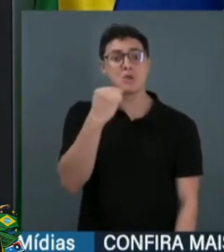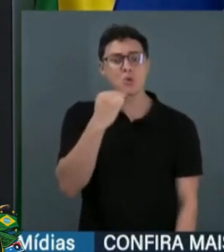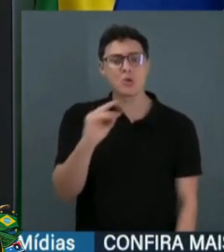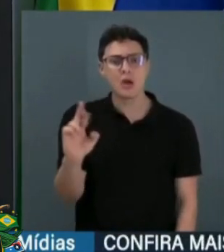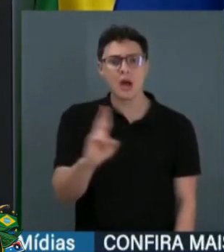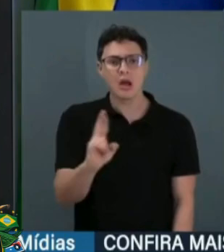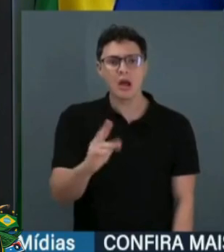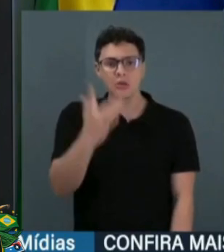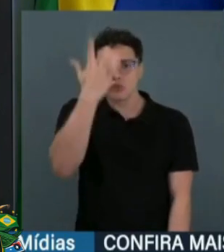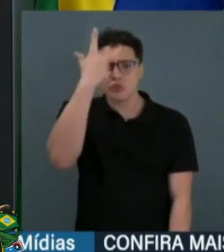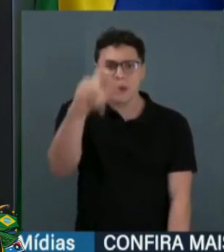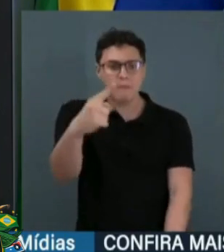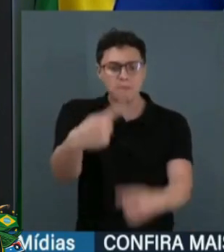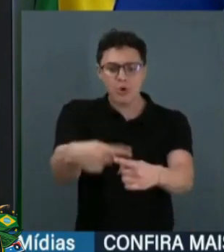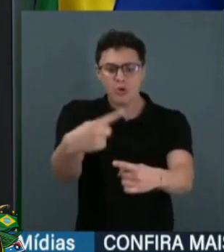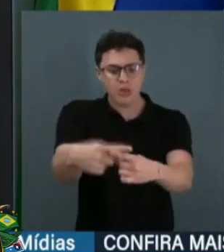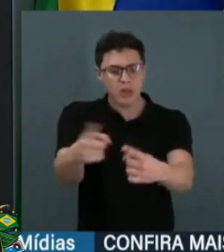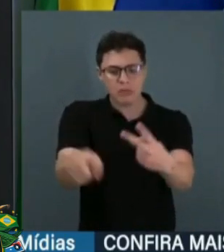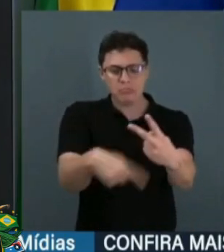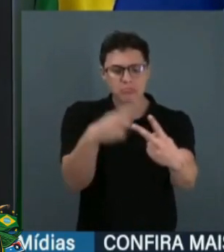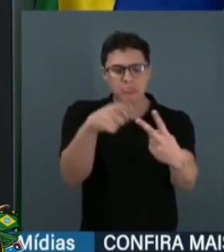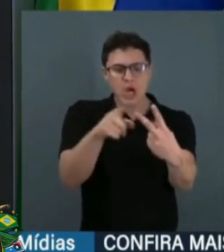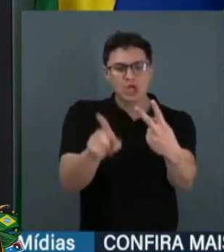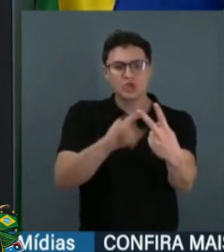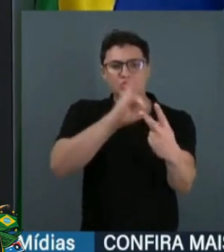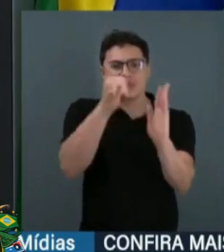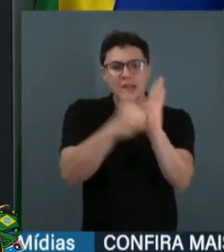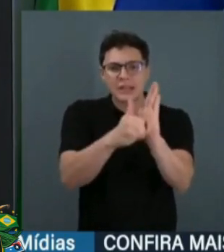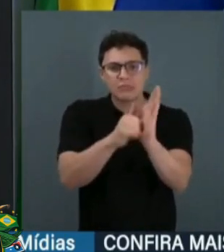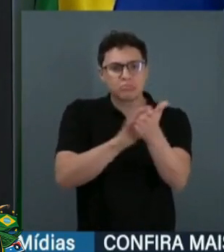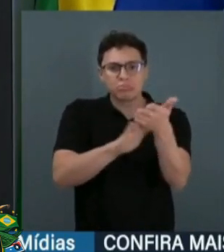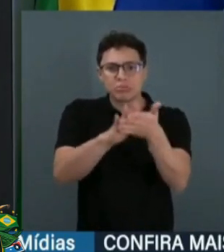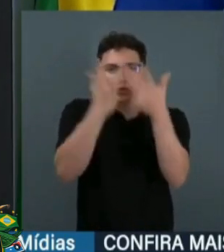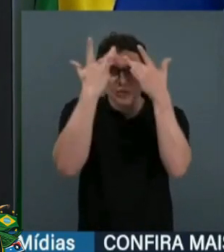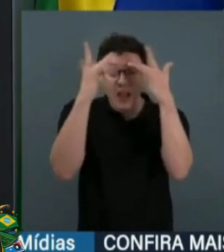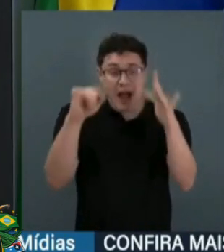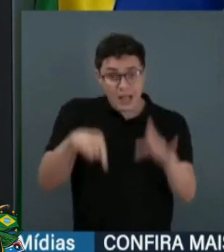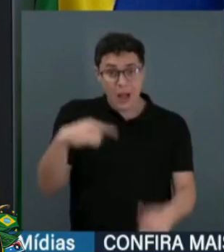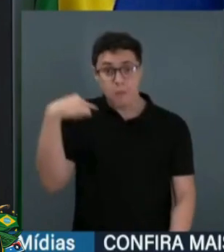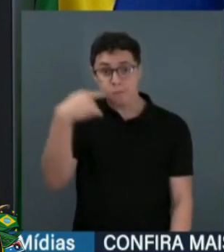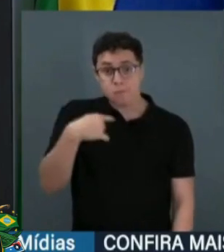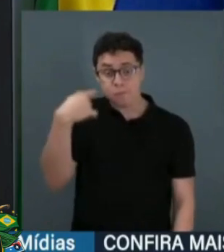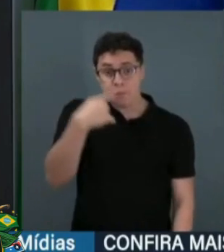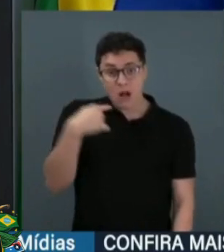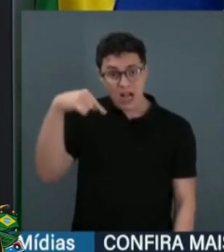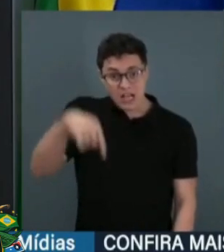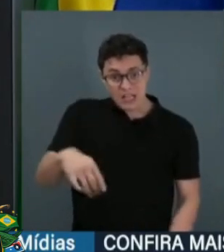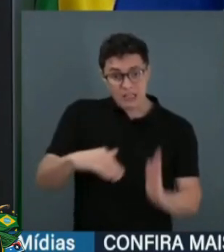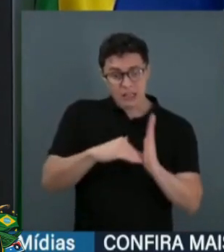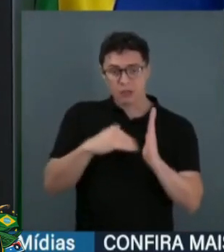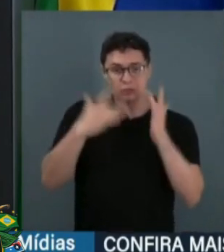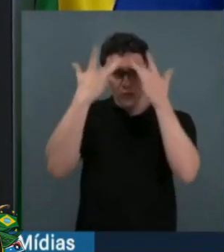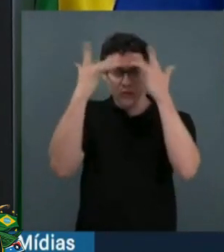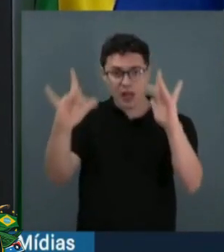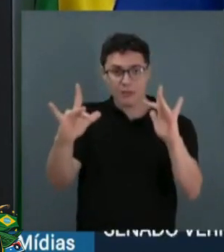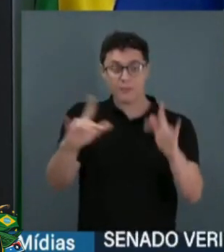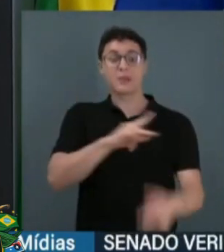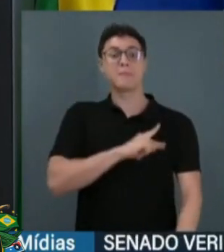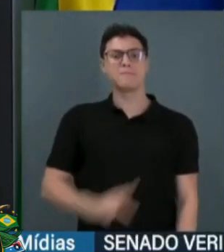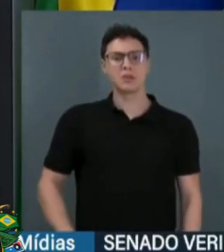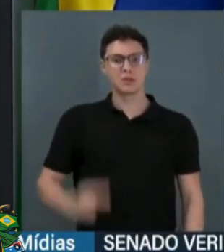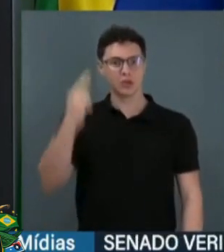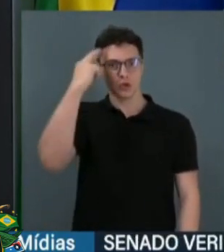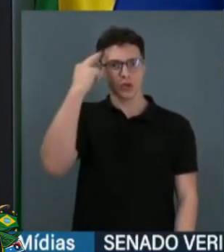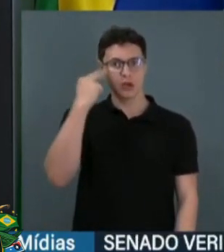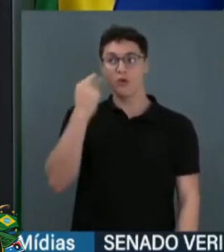como, muito menos a advocacia do Senado Federal, e o próprio presidente do Congresso, Rodrigo Pacheco, saiu